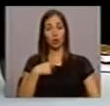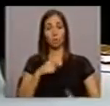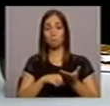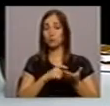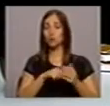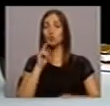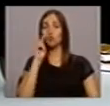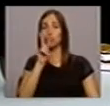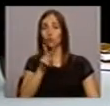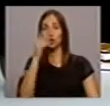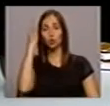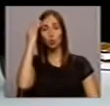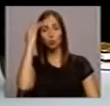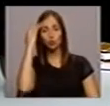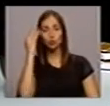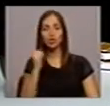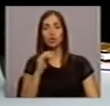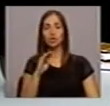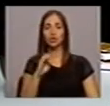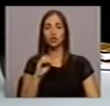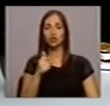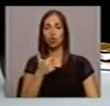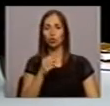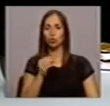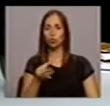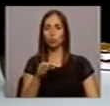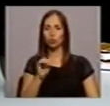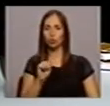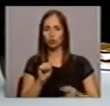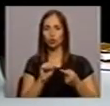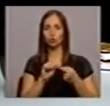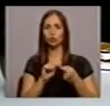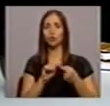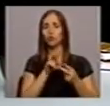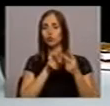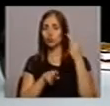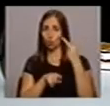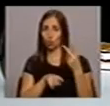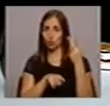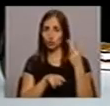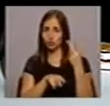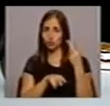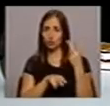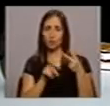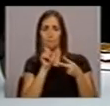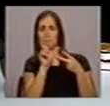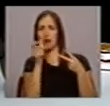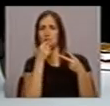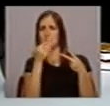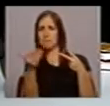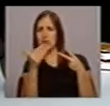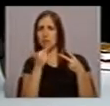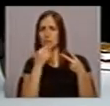nomes, envolve isótopos de tungstênio e de molibdênio, que é uma coisa muito bonita dizer logo às 9h30 da manhã